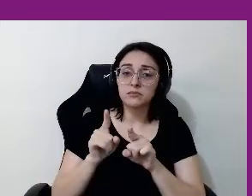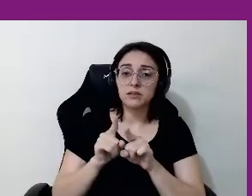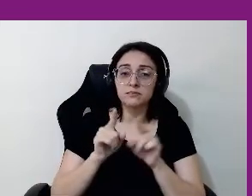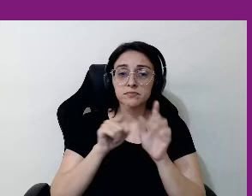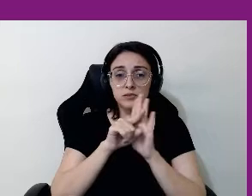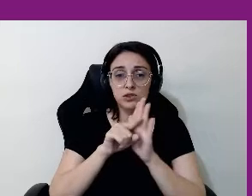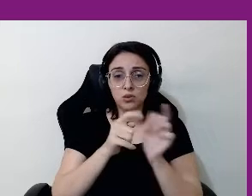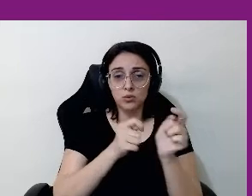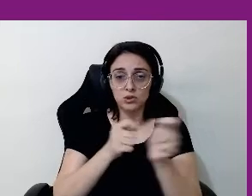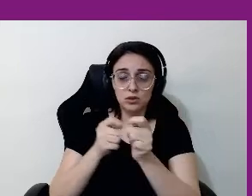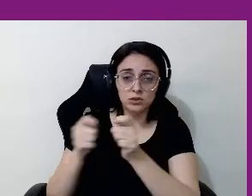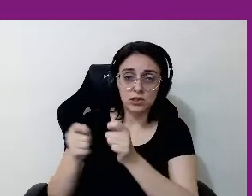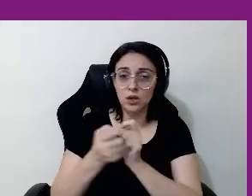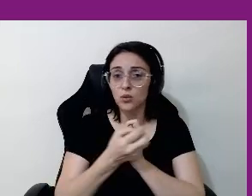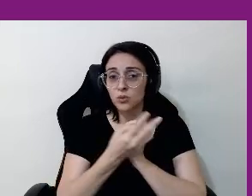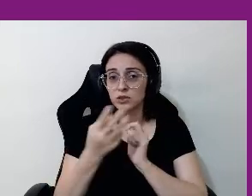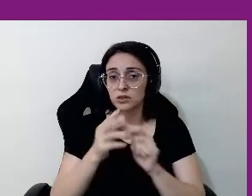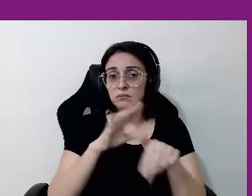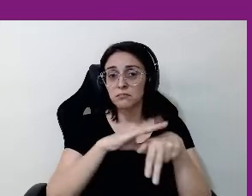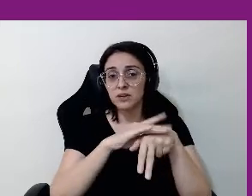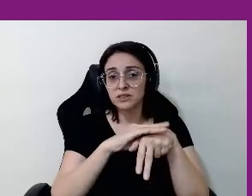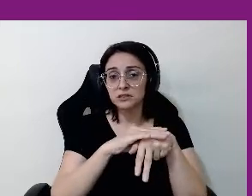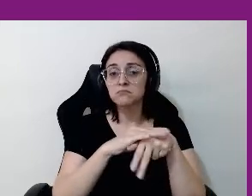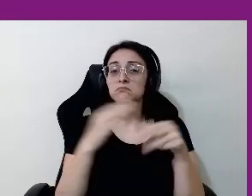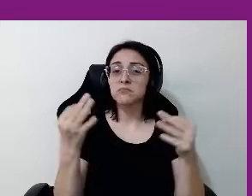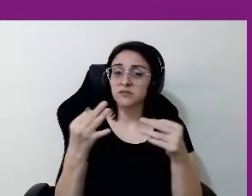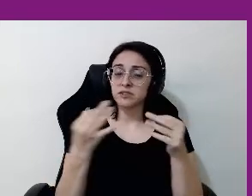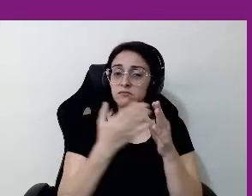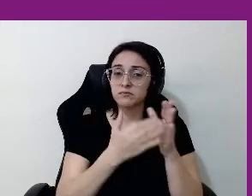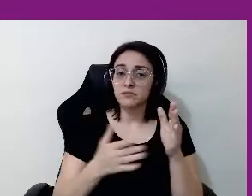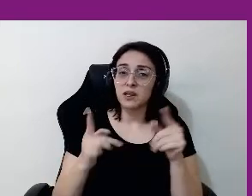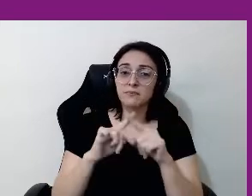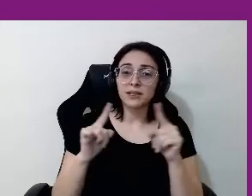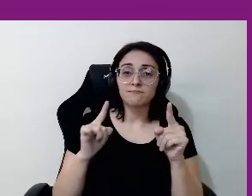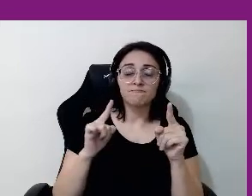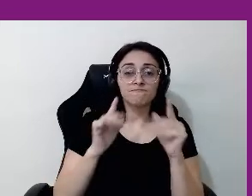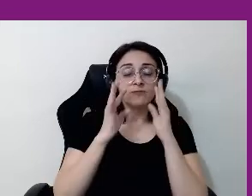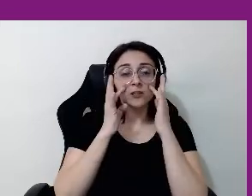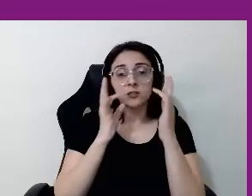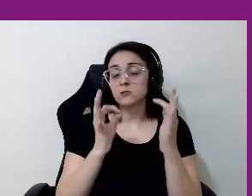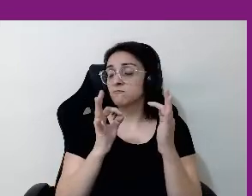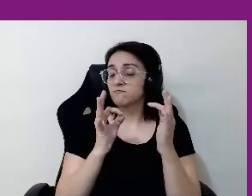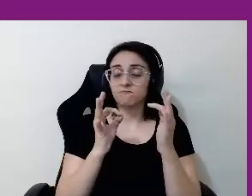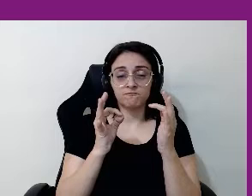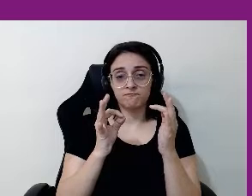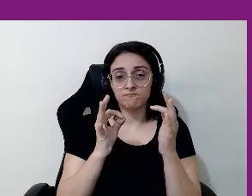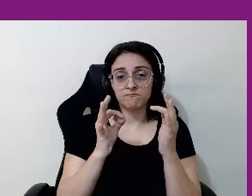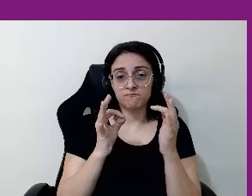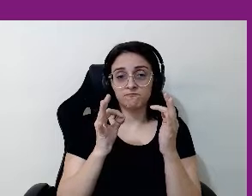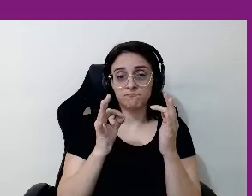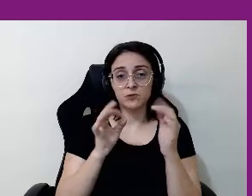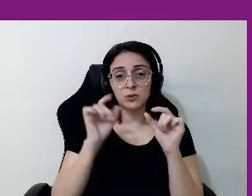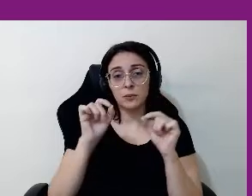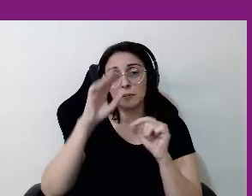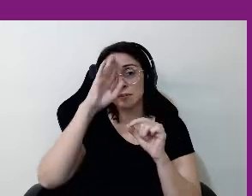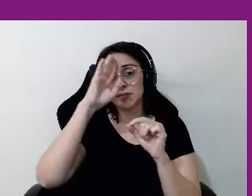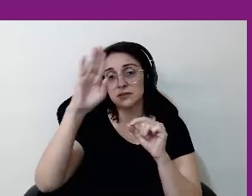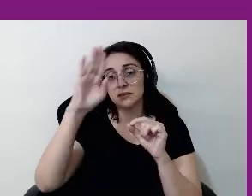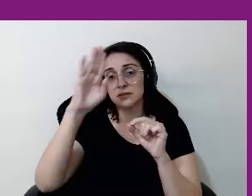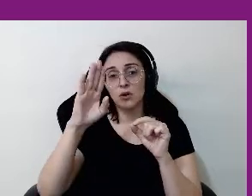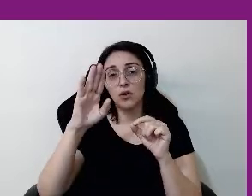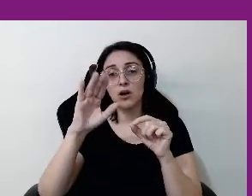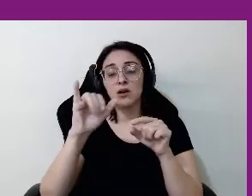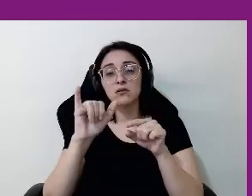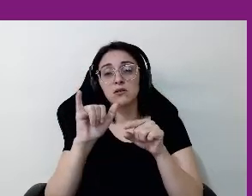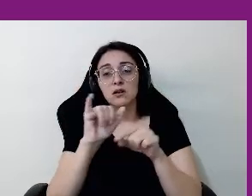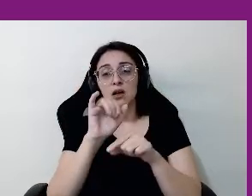de quantidade de pacientes, perfeito, mas não se deu atenção ao que era o principal, que era a manobra